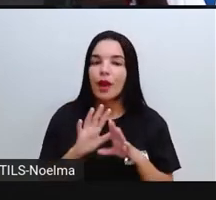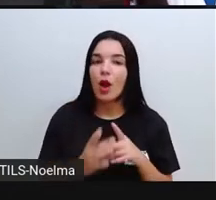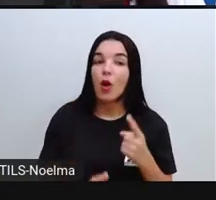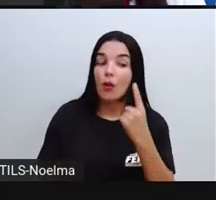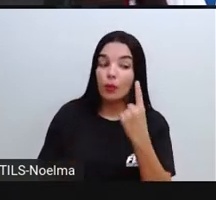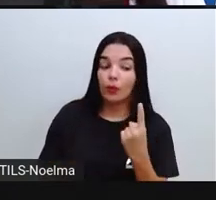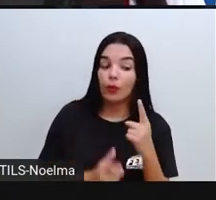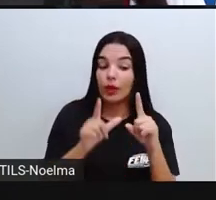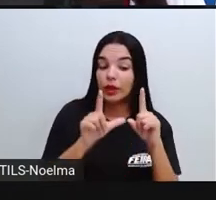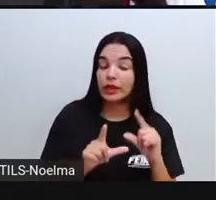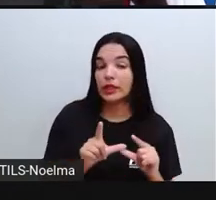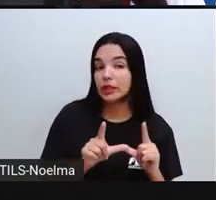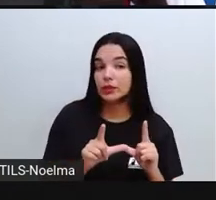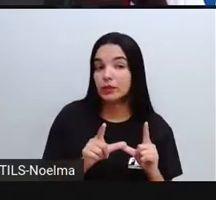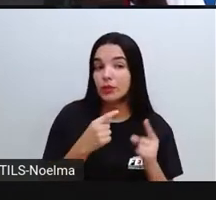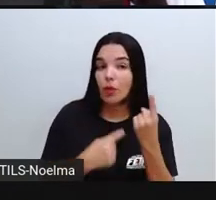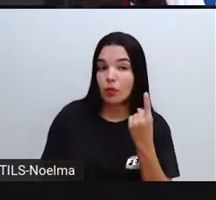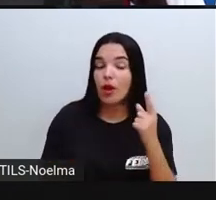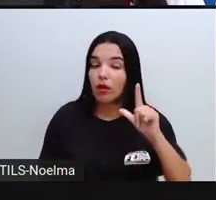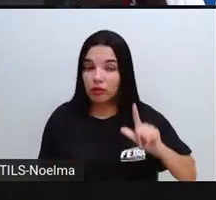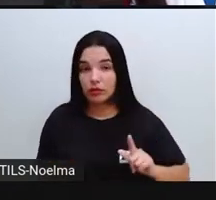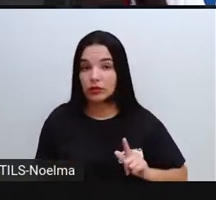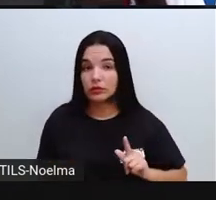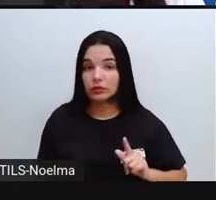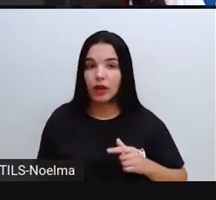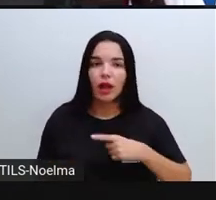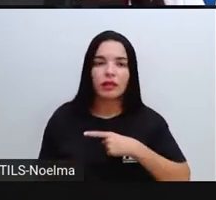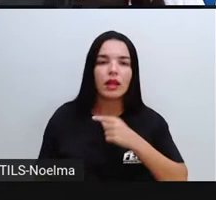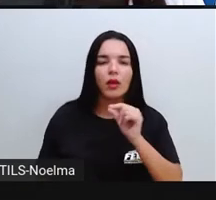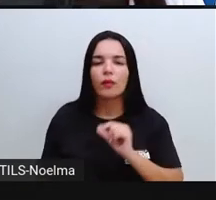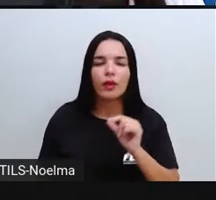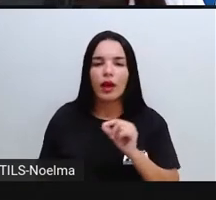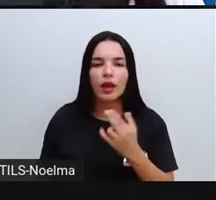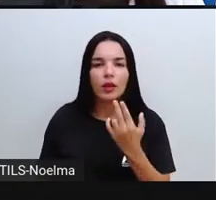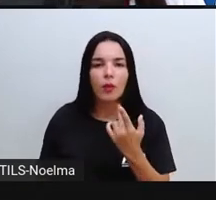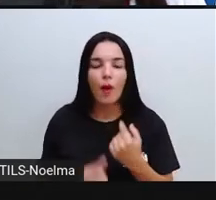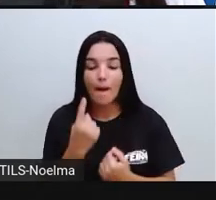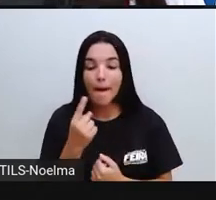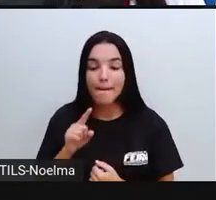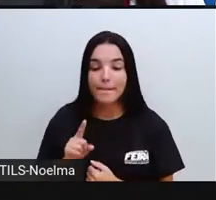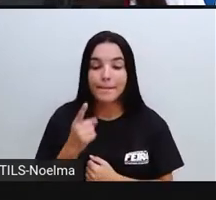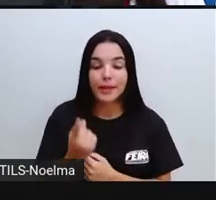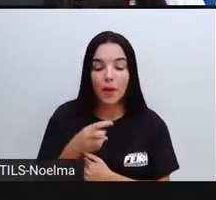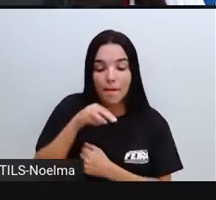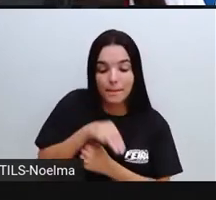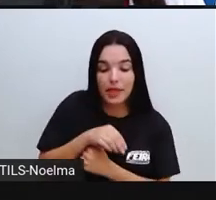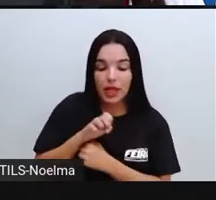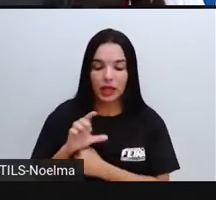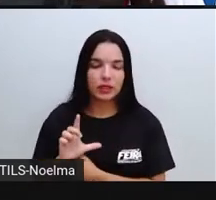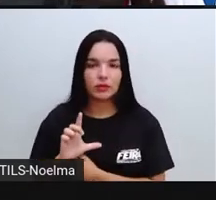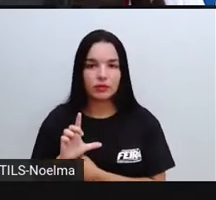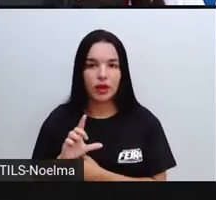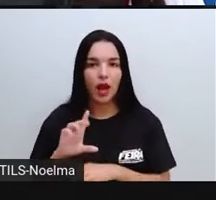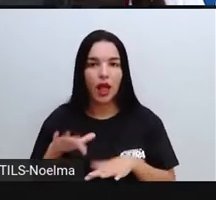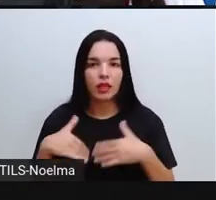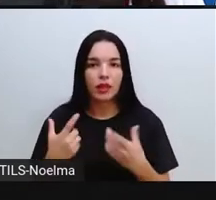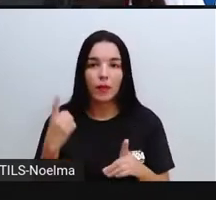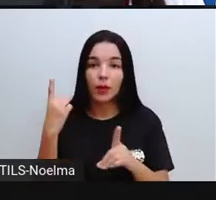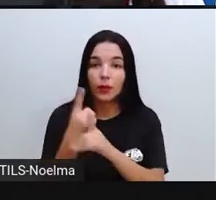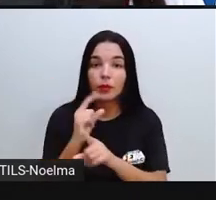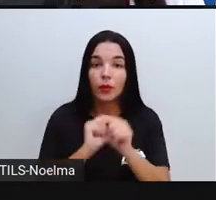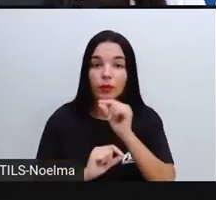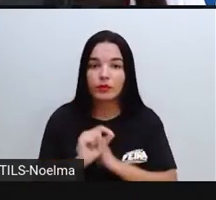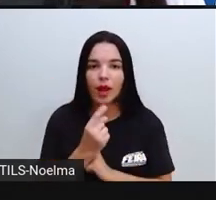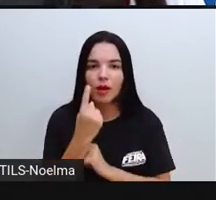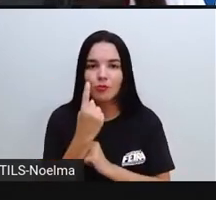independente do que ele vai escolher a soma precisa da 1000ml então escolhemos uma caixa de 500